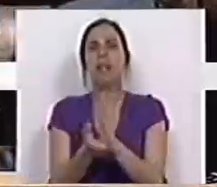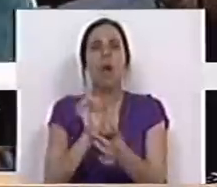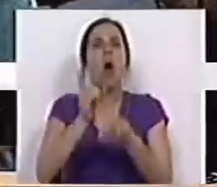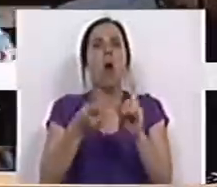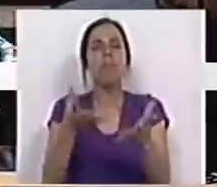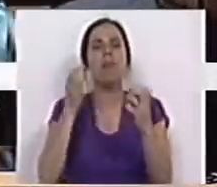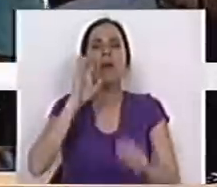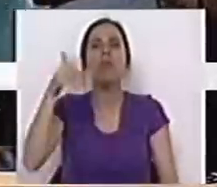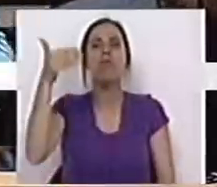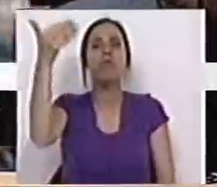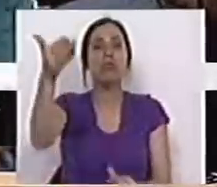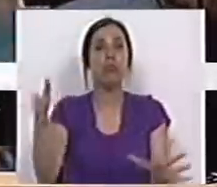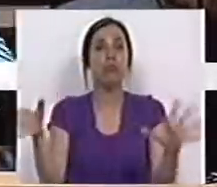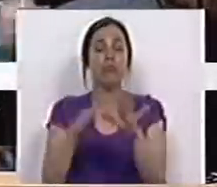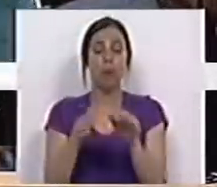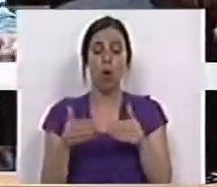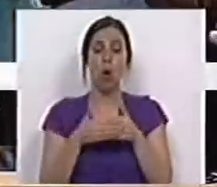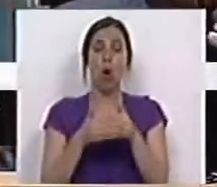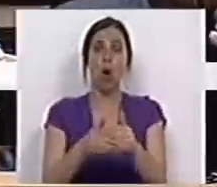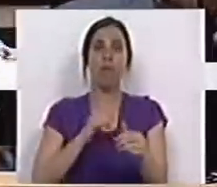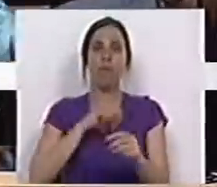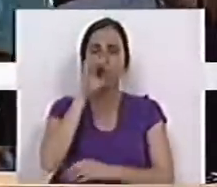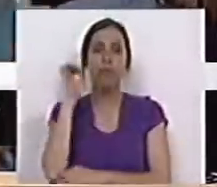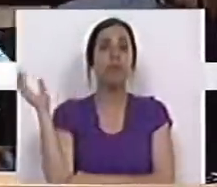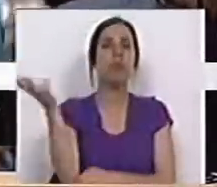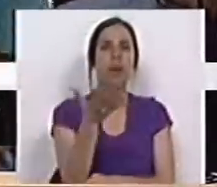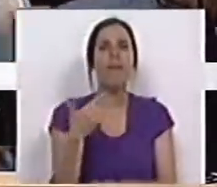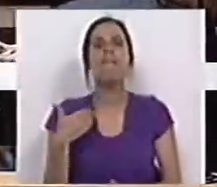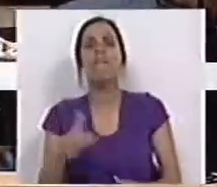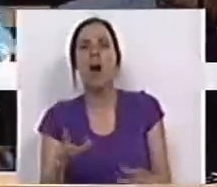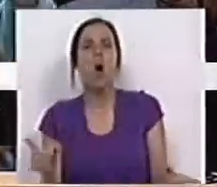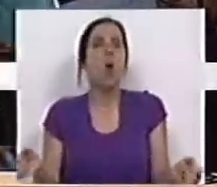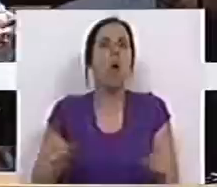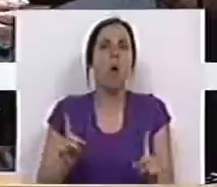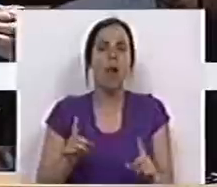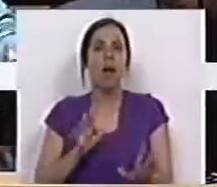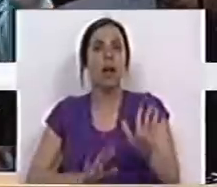pretende tomar no futuro em relação ao ordenamento da nossa floresta? Vai ou não vai